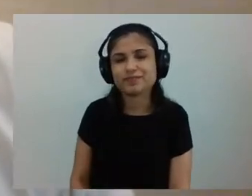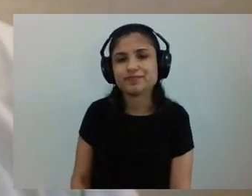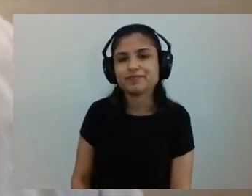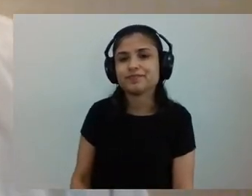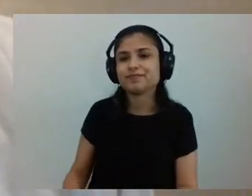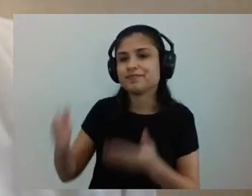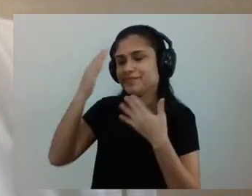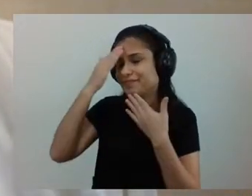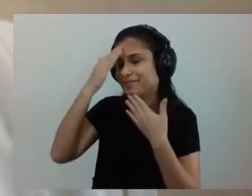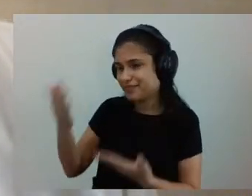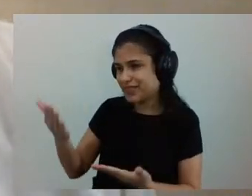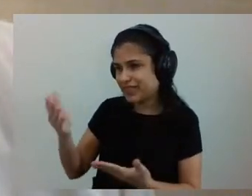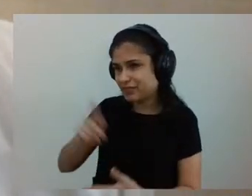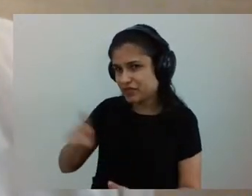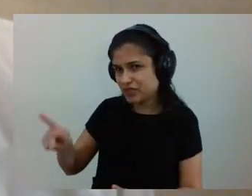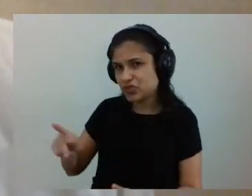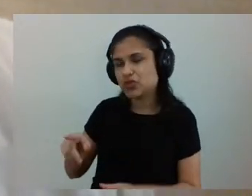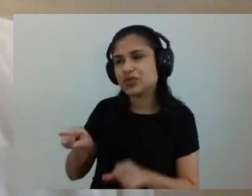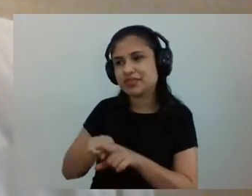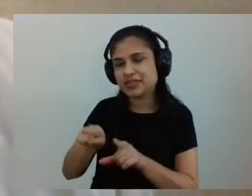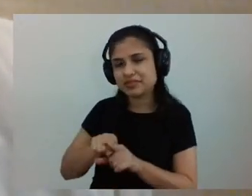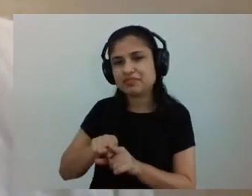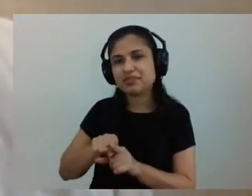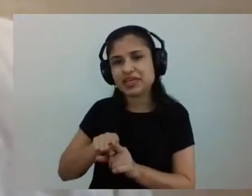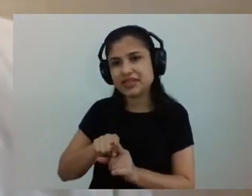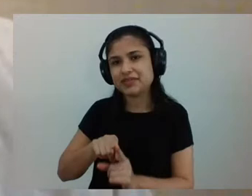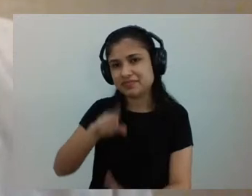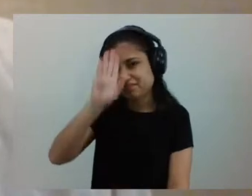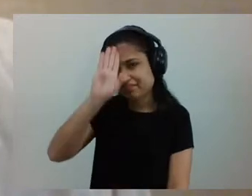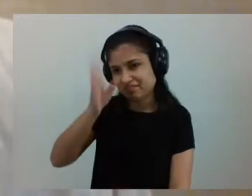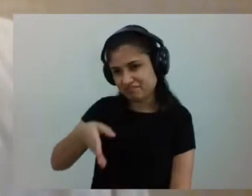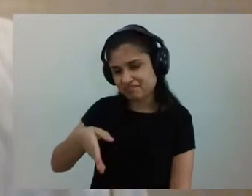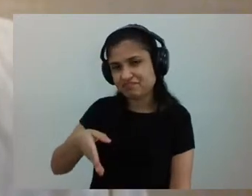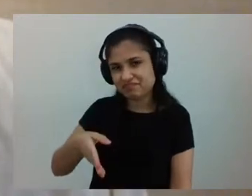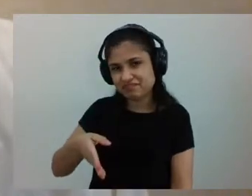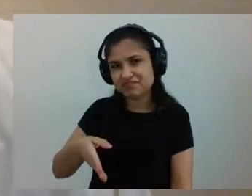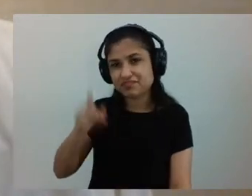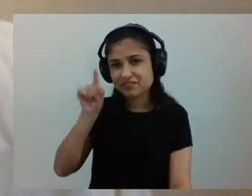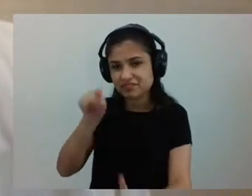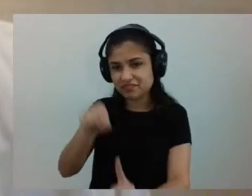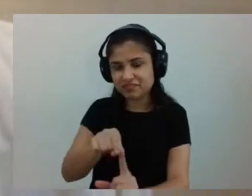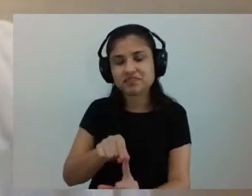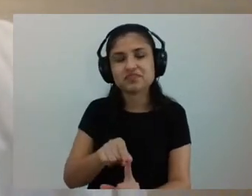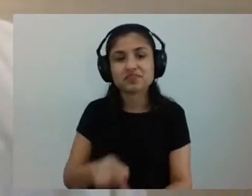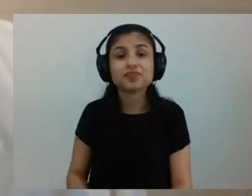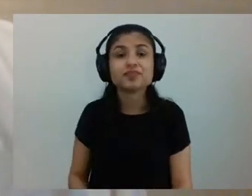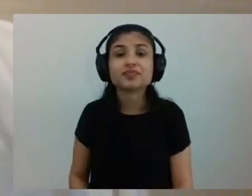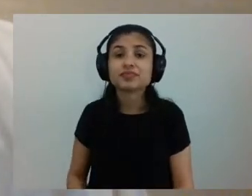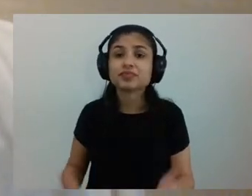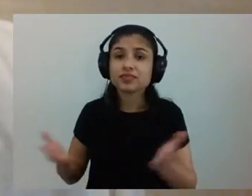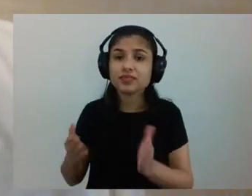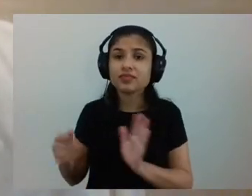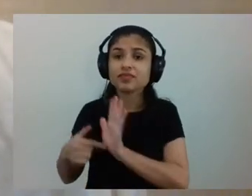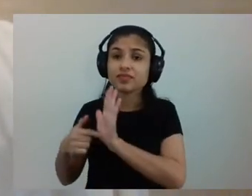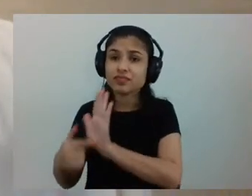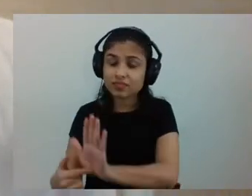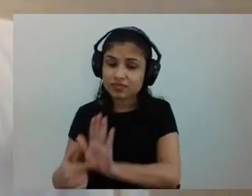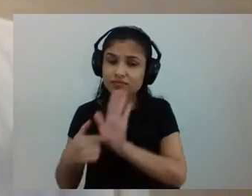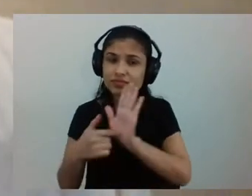na sua apresentação. Bom, feita essa primeira série de apresentação das